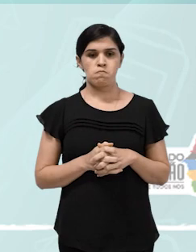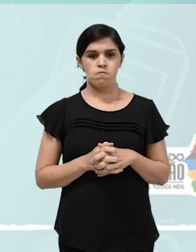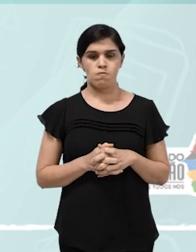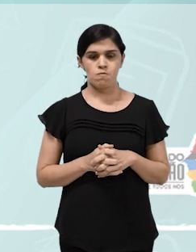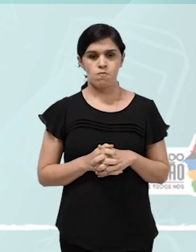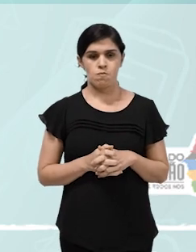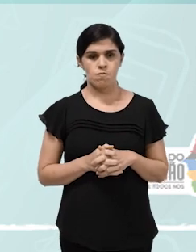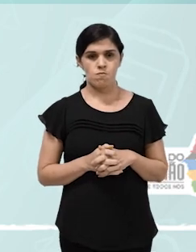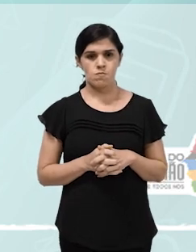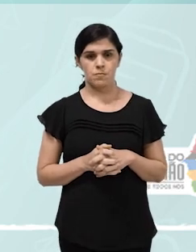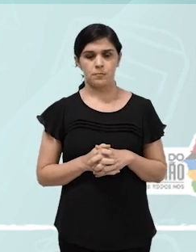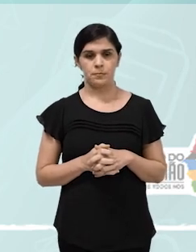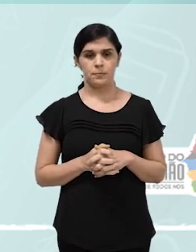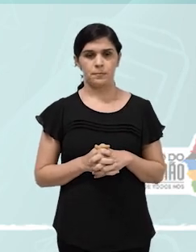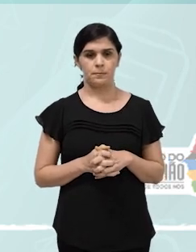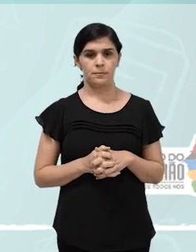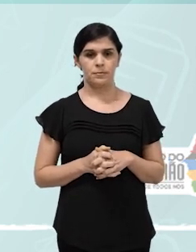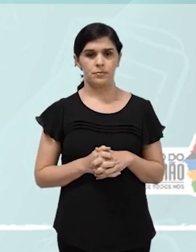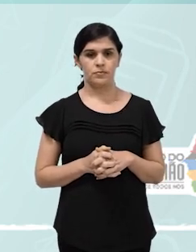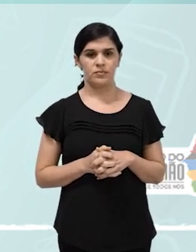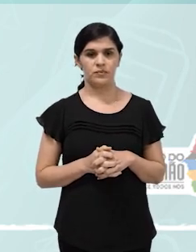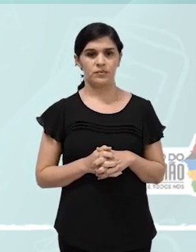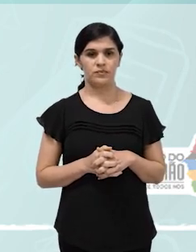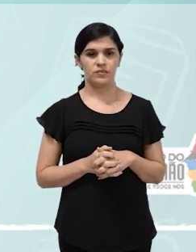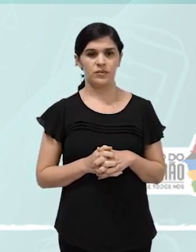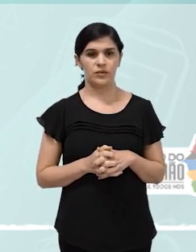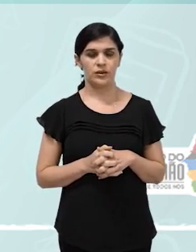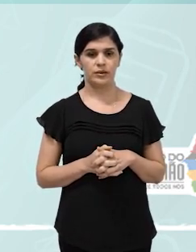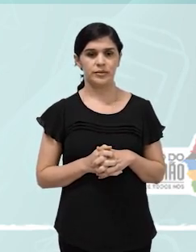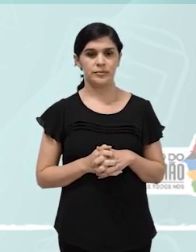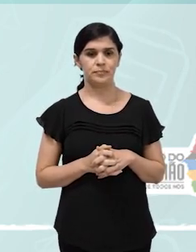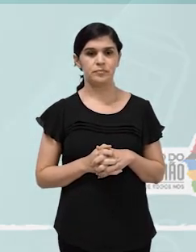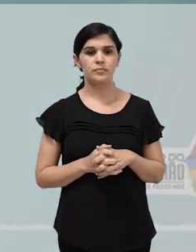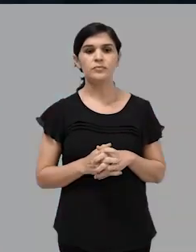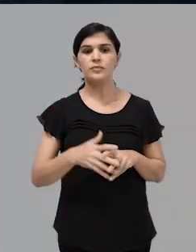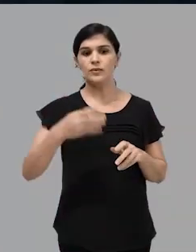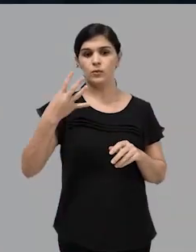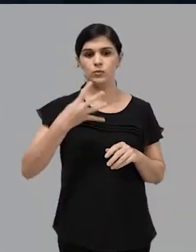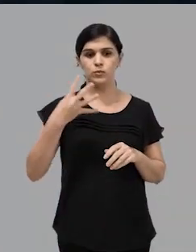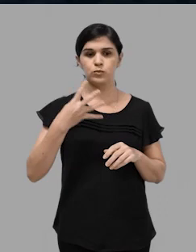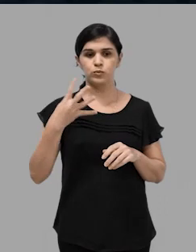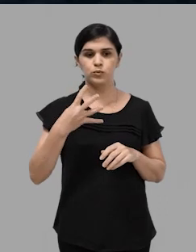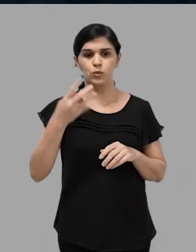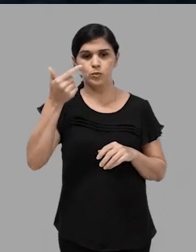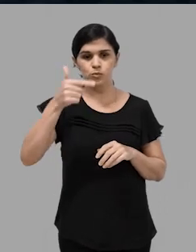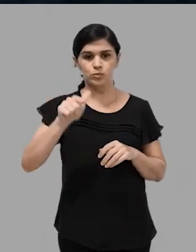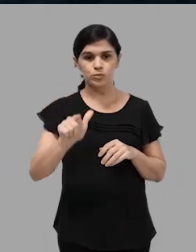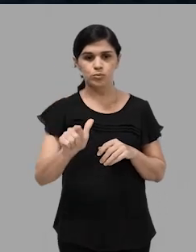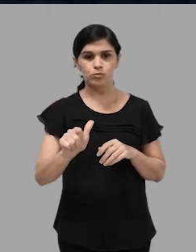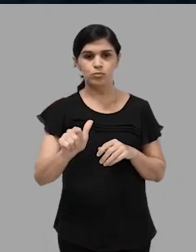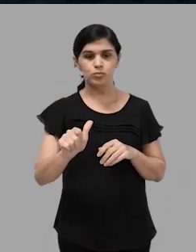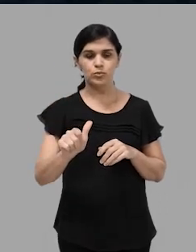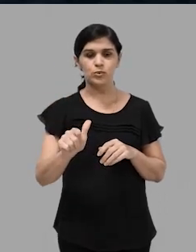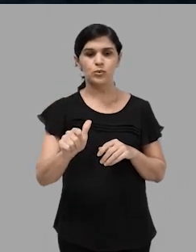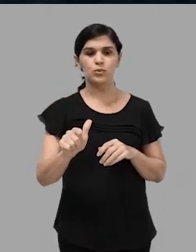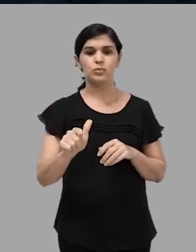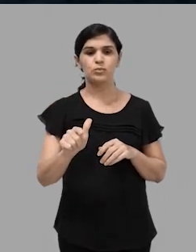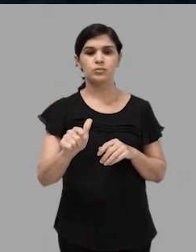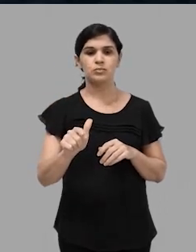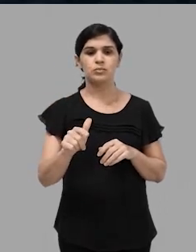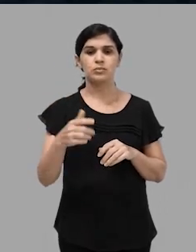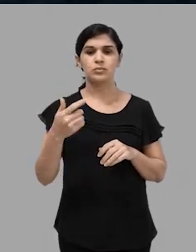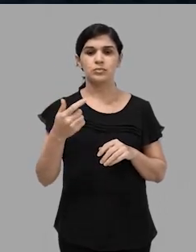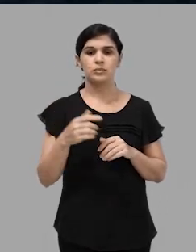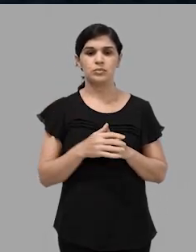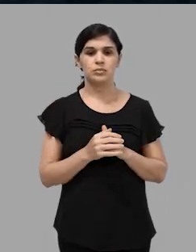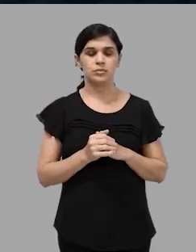Eu tenho aqui de novo, leia com atenção a estrofe do soneto da separação de Vinícius de Moraes, fez-se amigo próximo distante, fez-se da vida